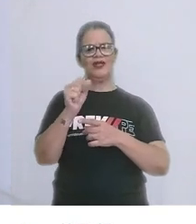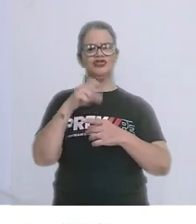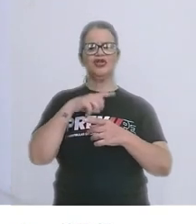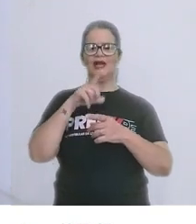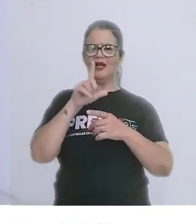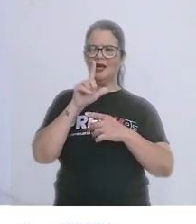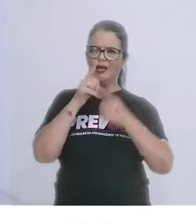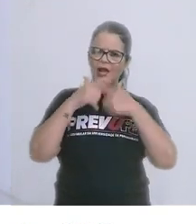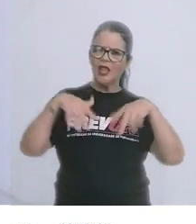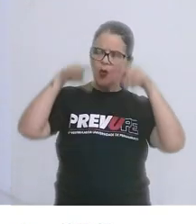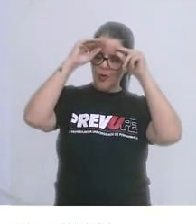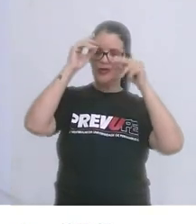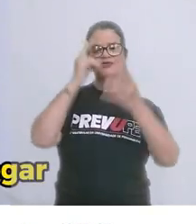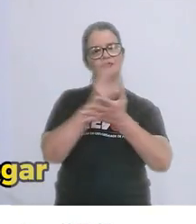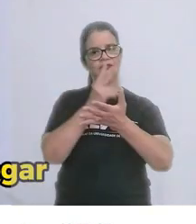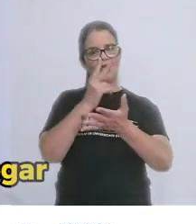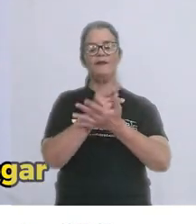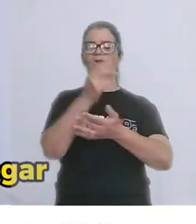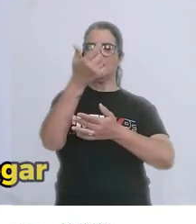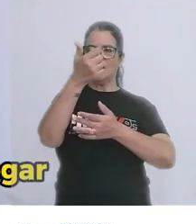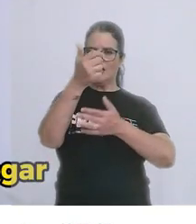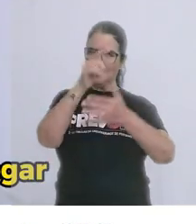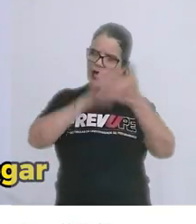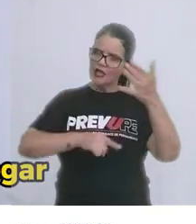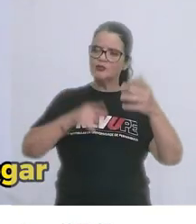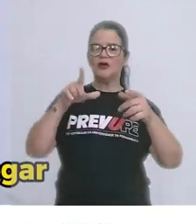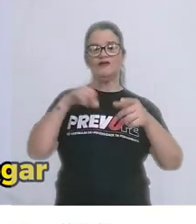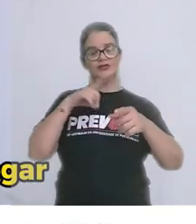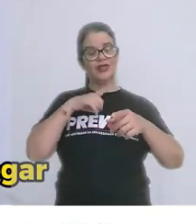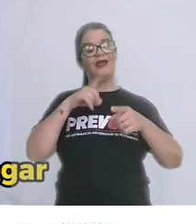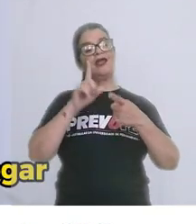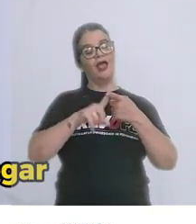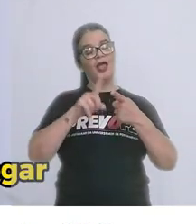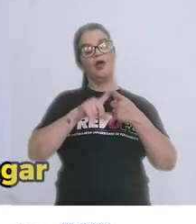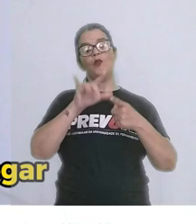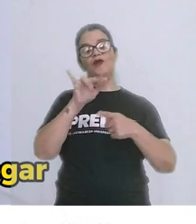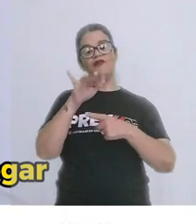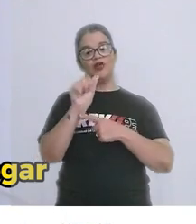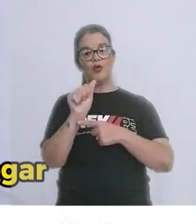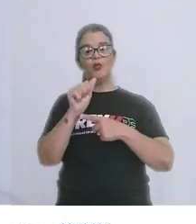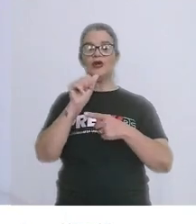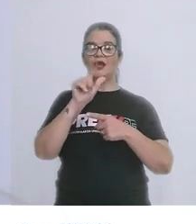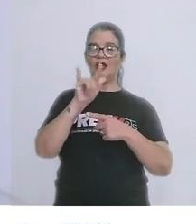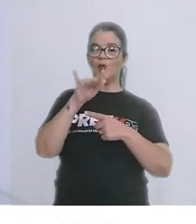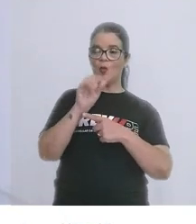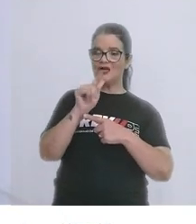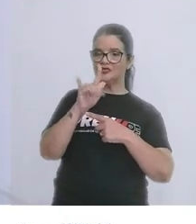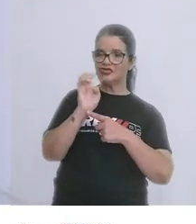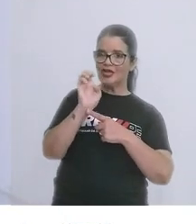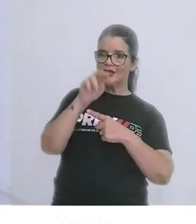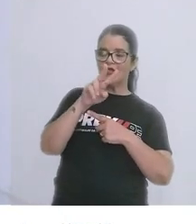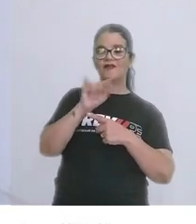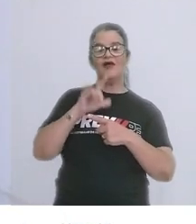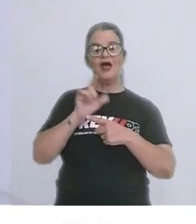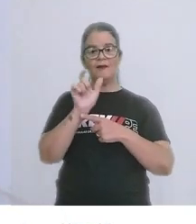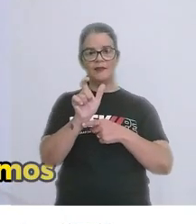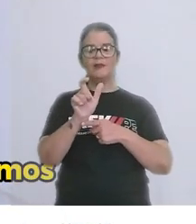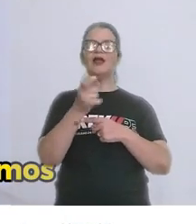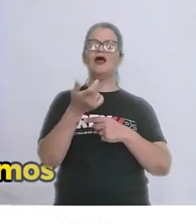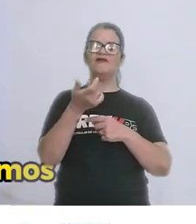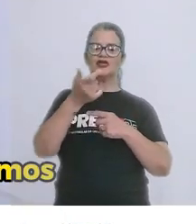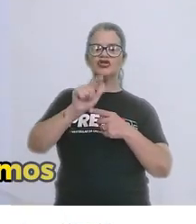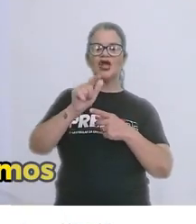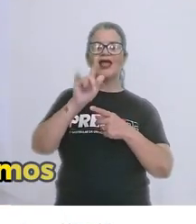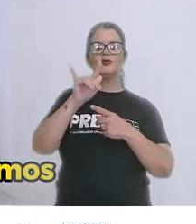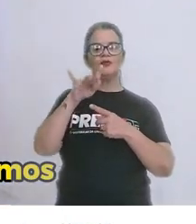recorrente nas avaliações. E o pleonasmo é uma figura de linguagem que vai empregar palavras que produzem redundância.